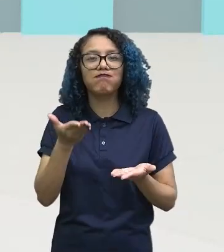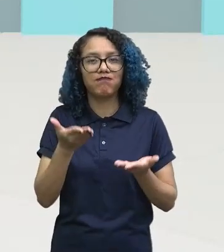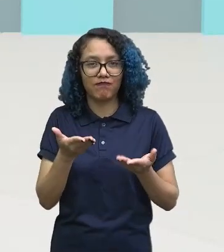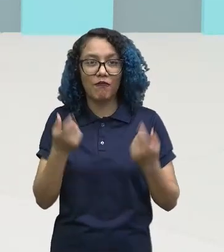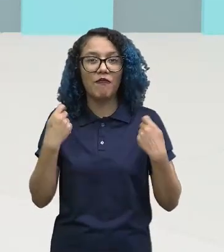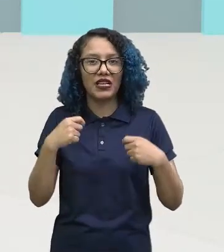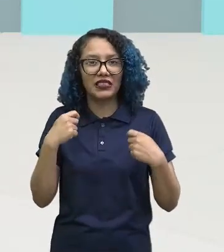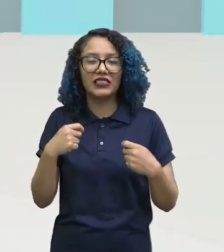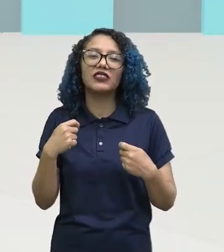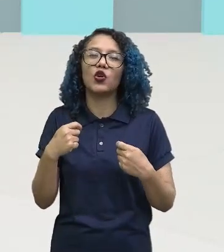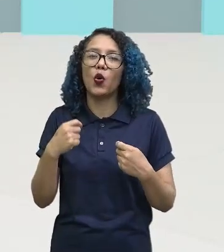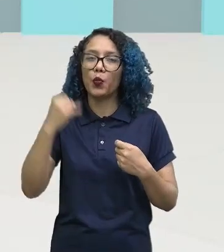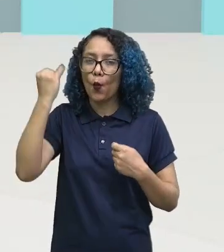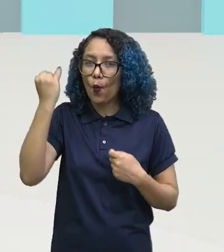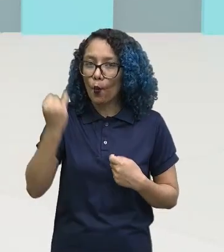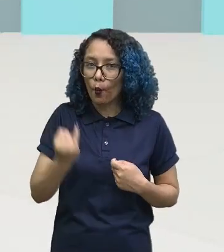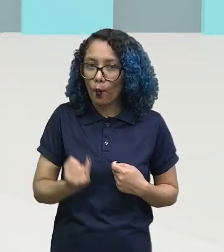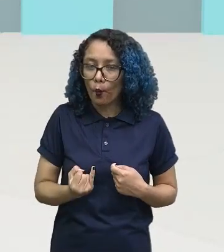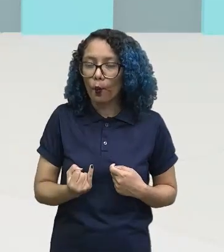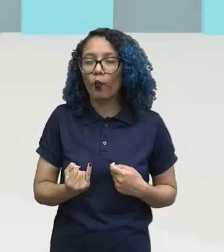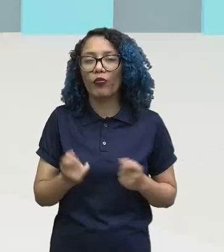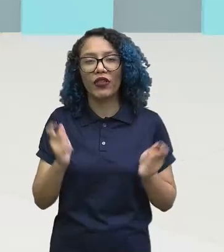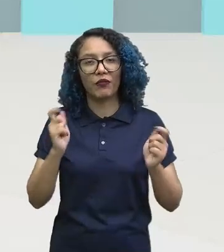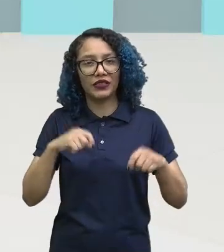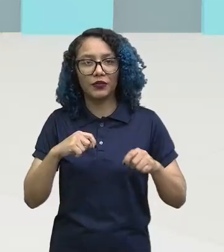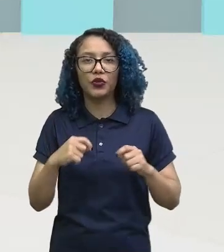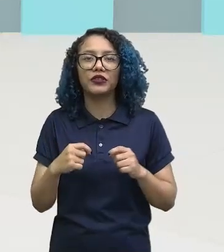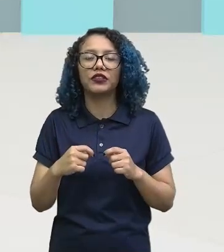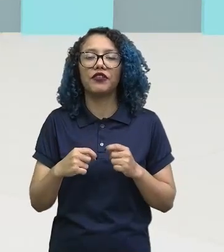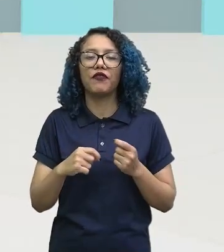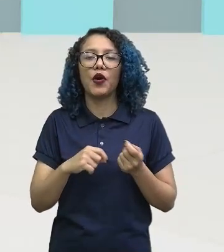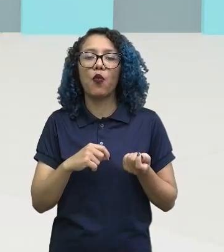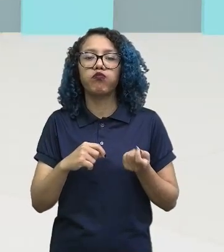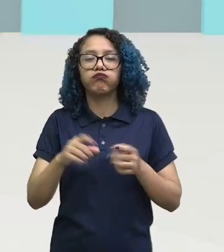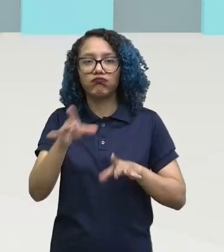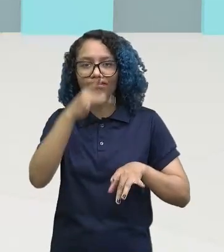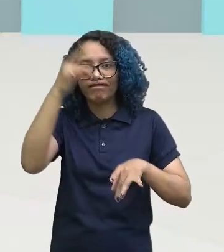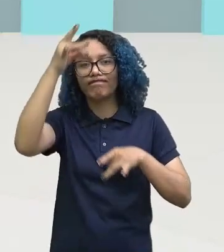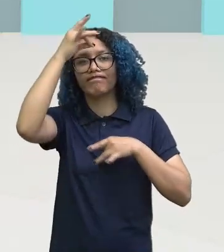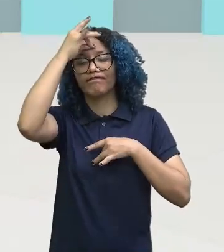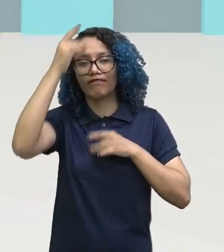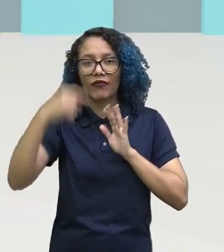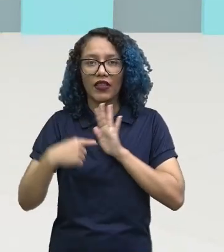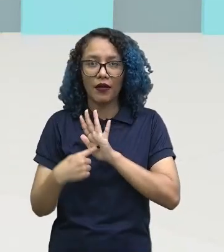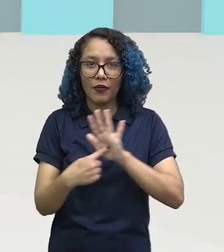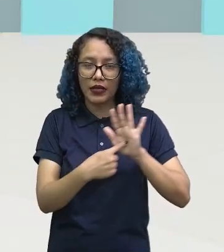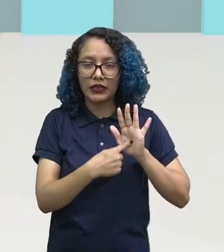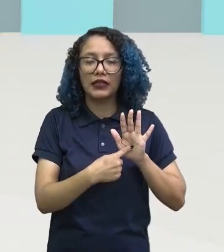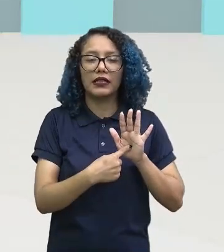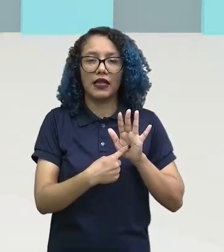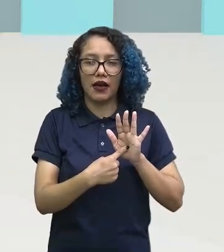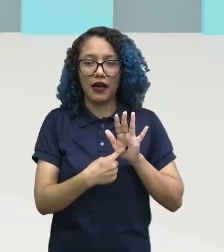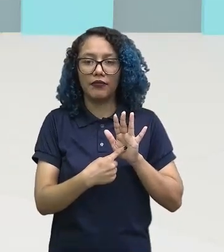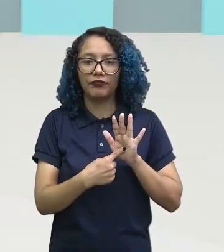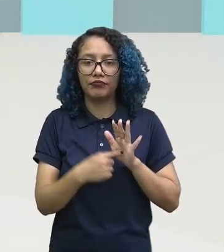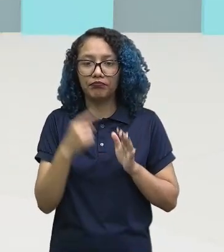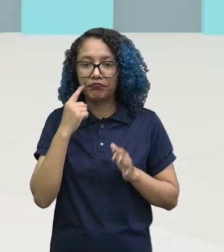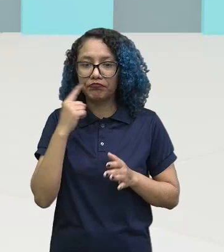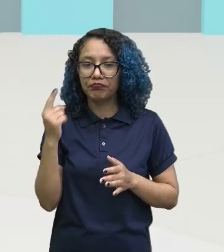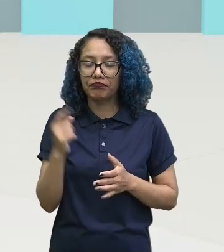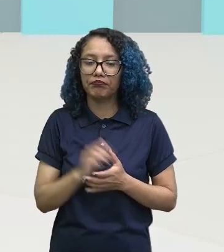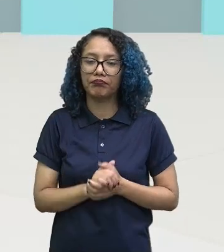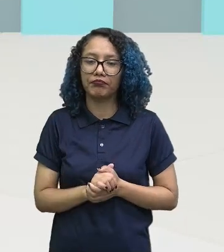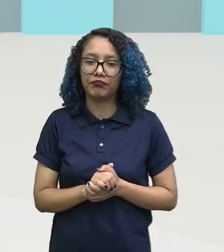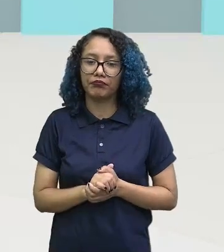filme. Então, aqui está a imagem desse balé clássico, cena do balé